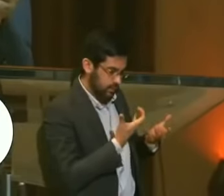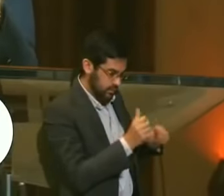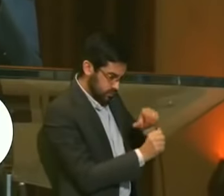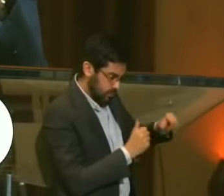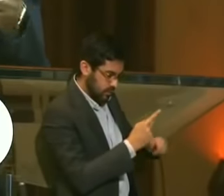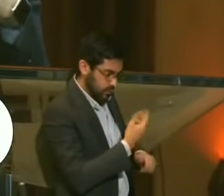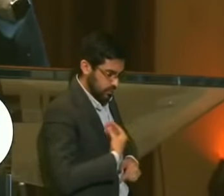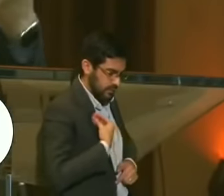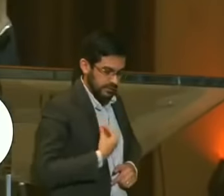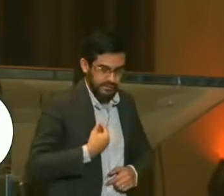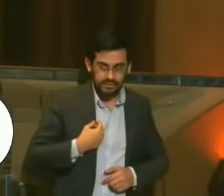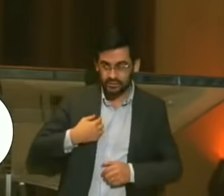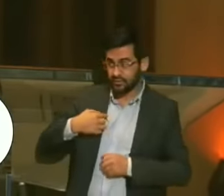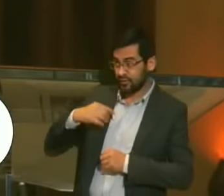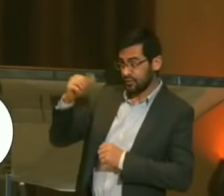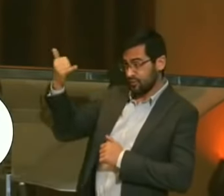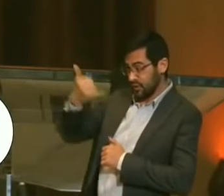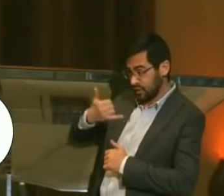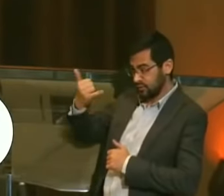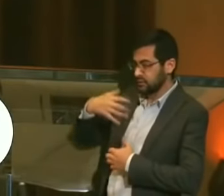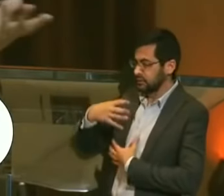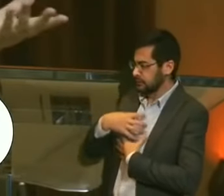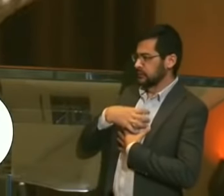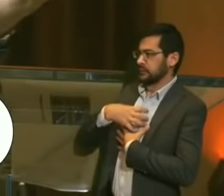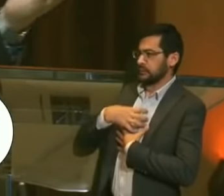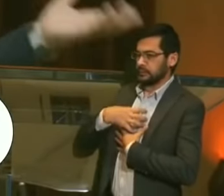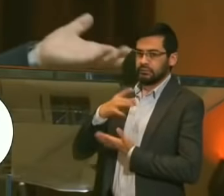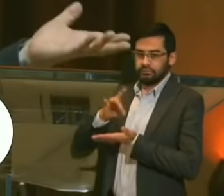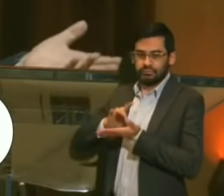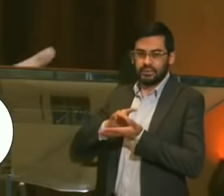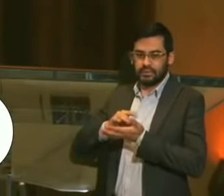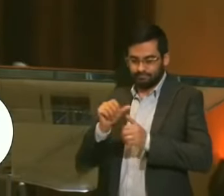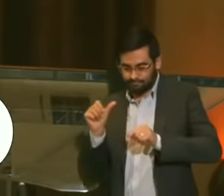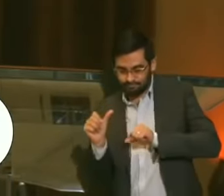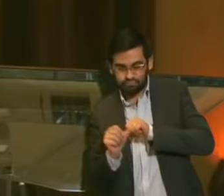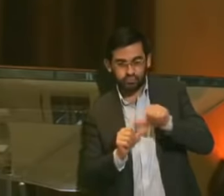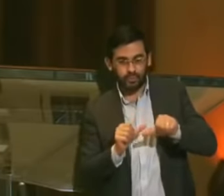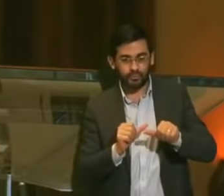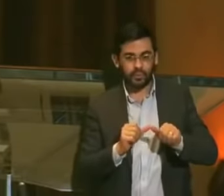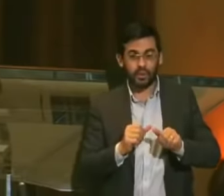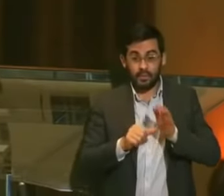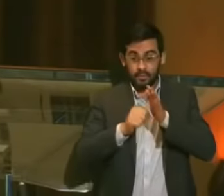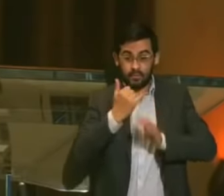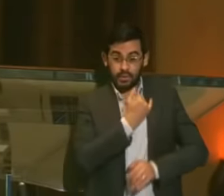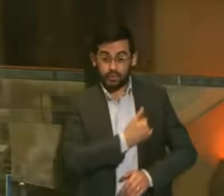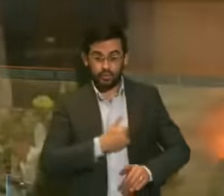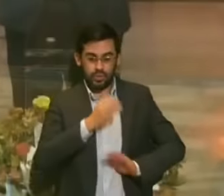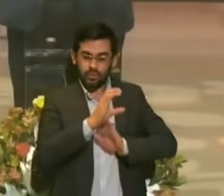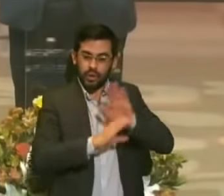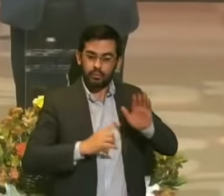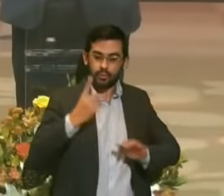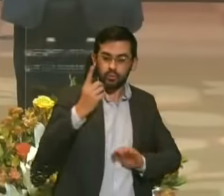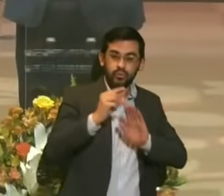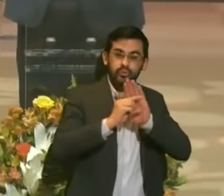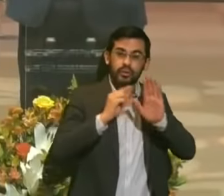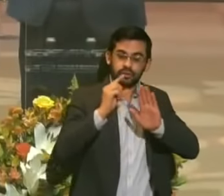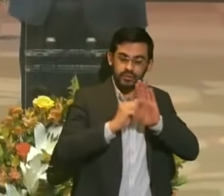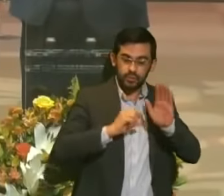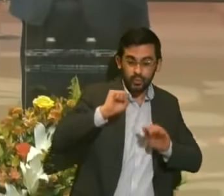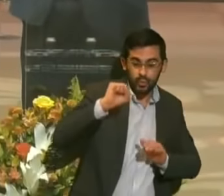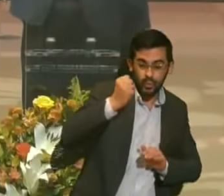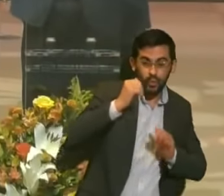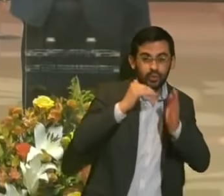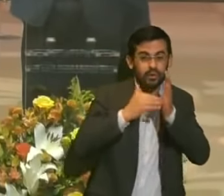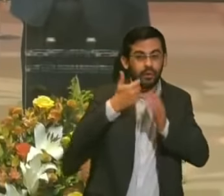tua vida. E ele vai cutucando a sua alma. 1 João, capítulo 1, versículos 8 a 10, vai dizer: se dizemos que não